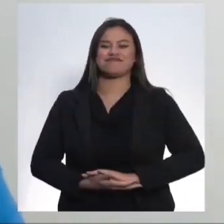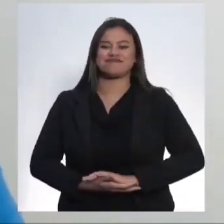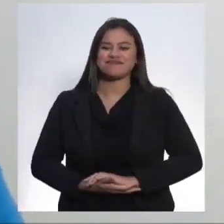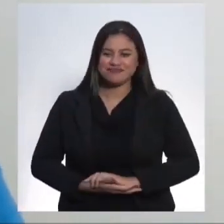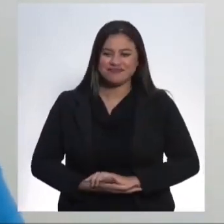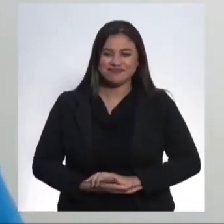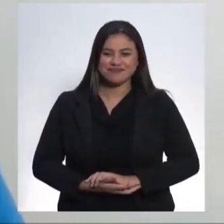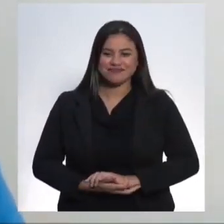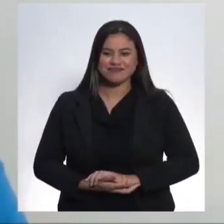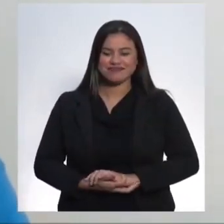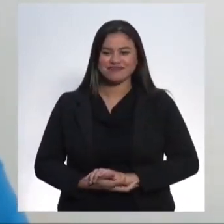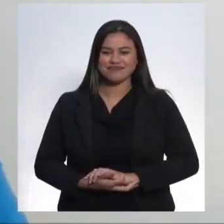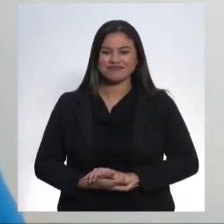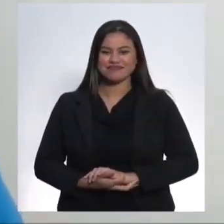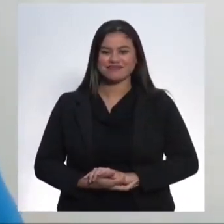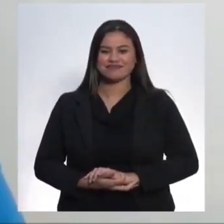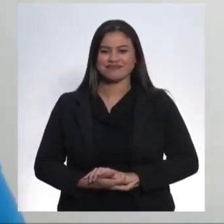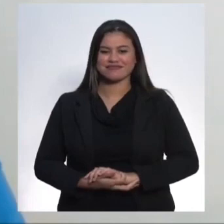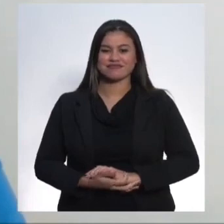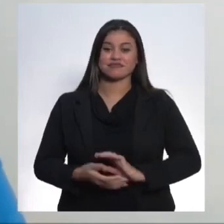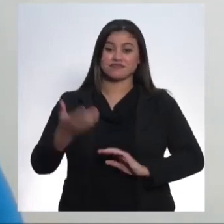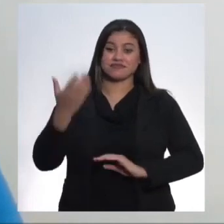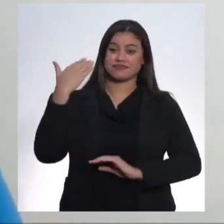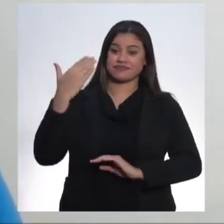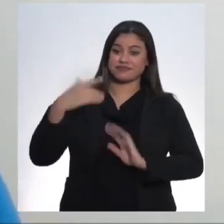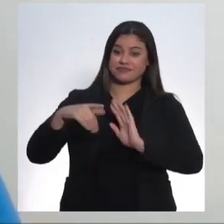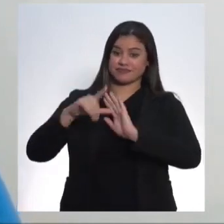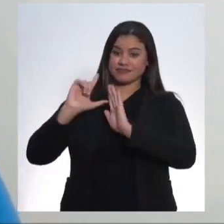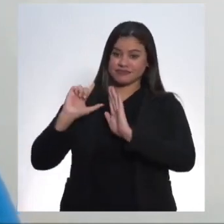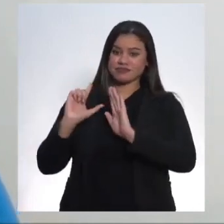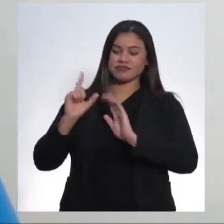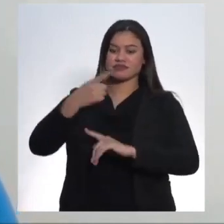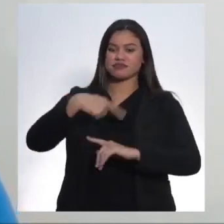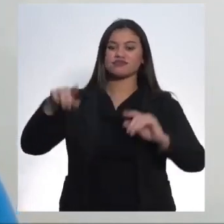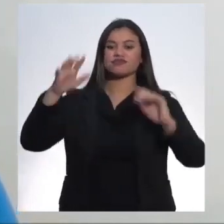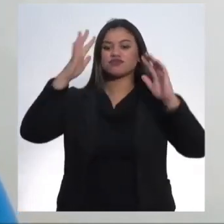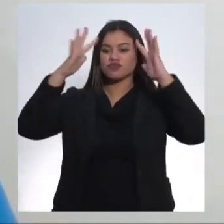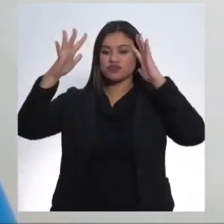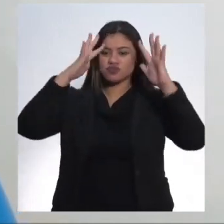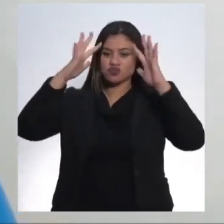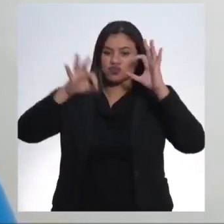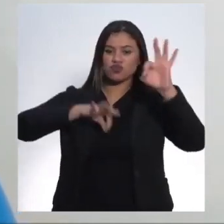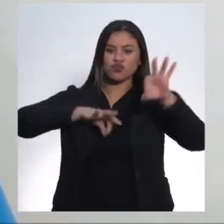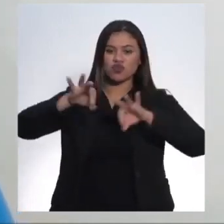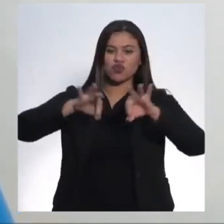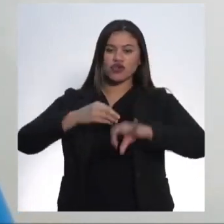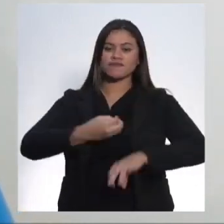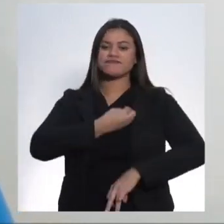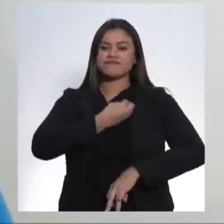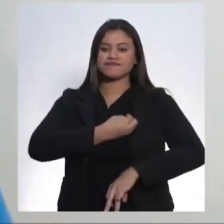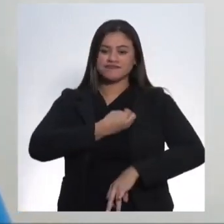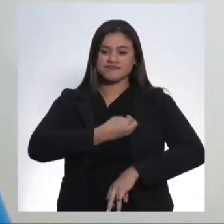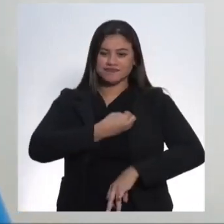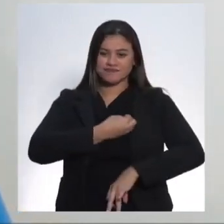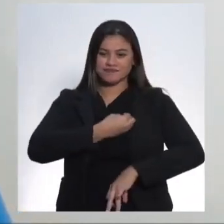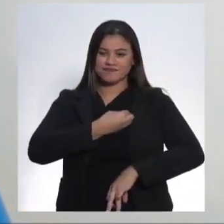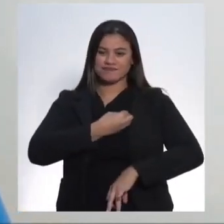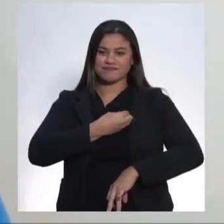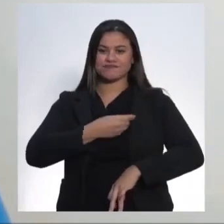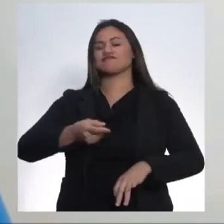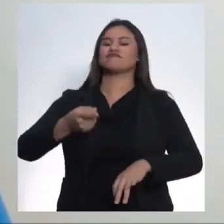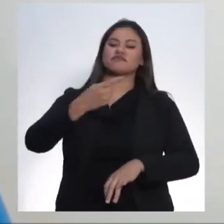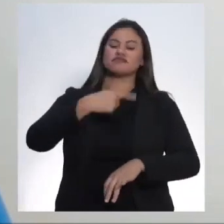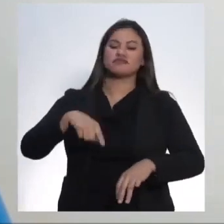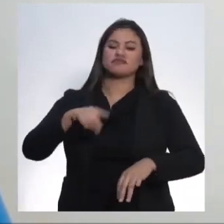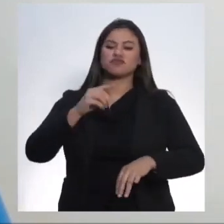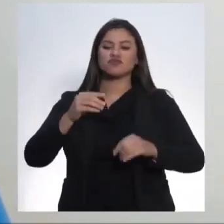certo? Nas aulas anteriores, nós temos refletido sobre o projeto de vida, temos composto parte a